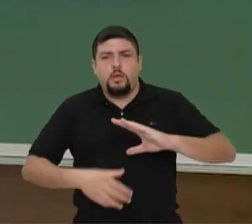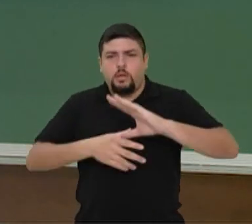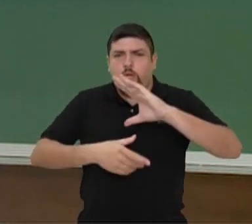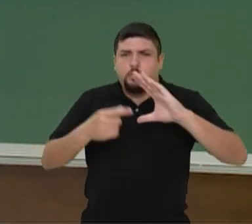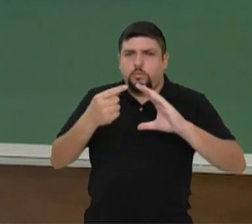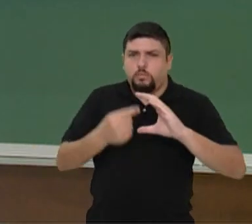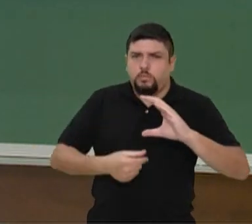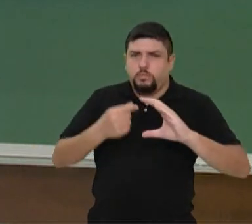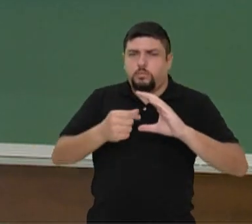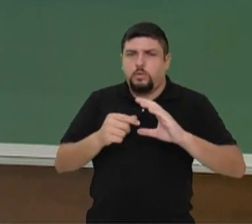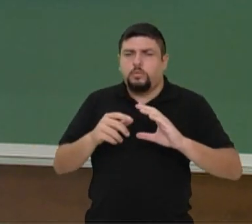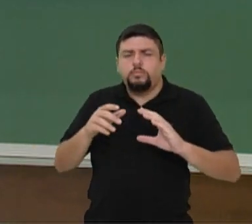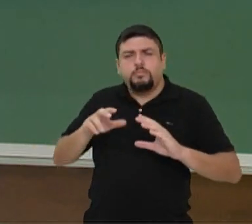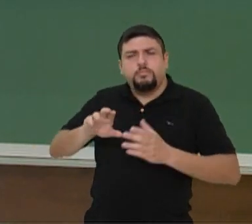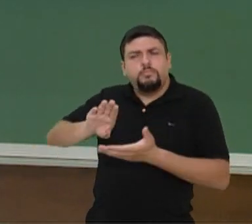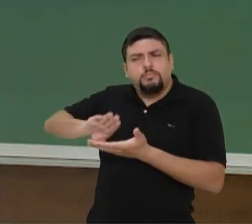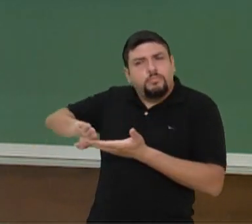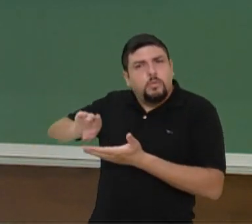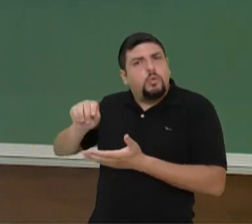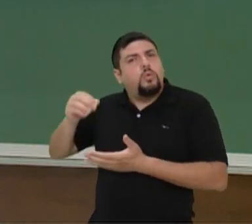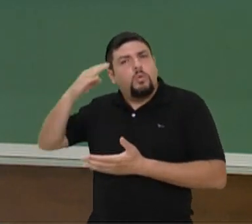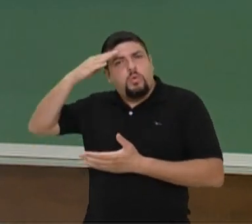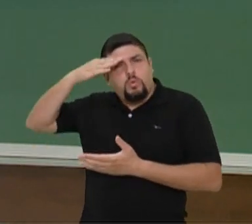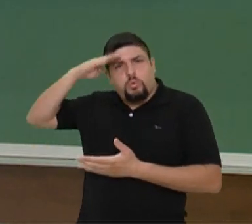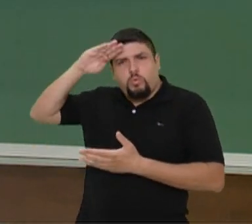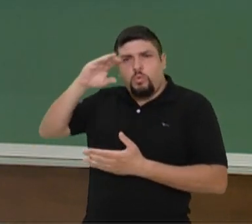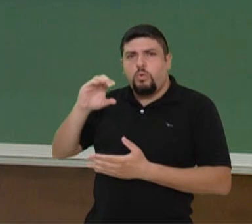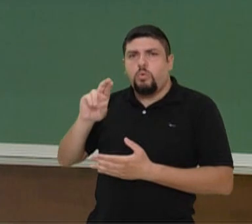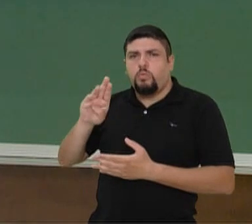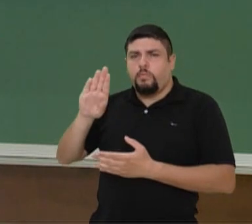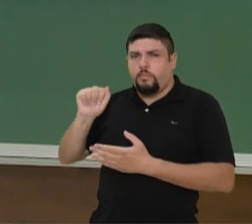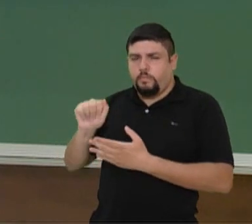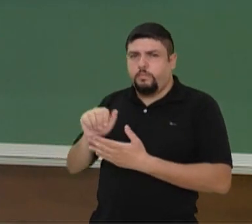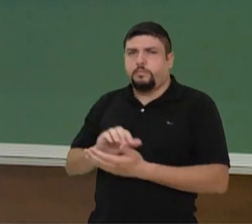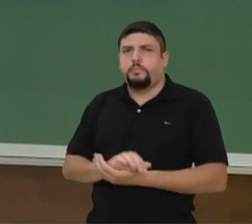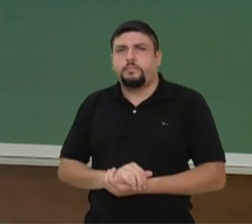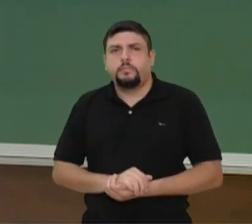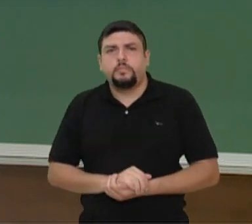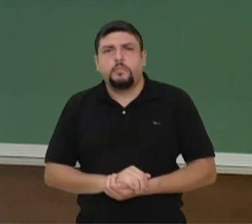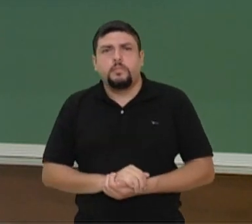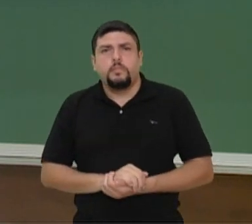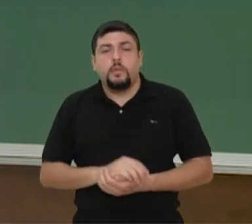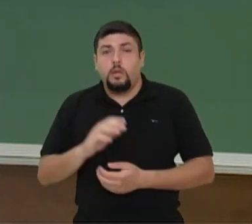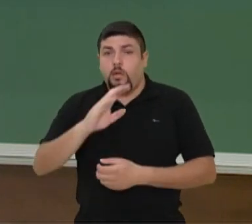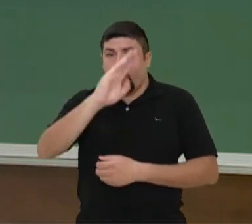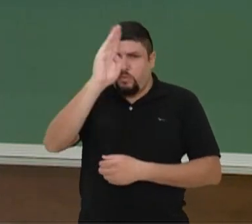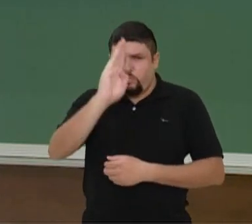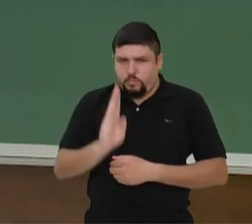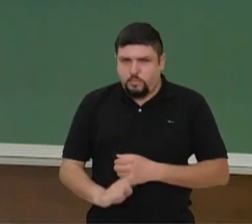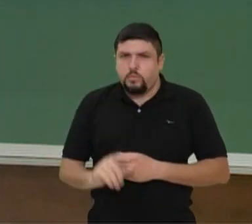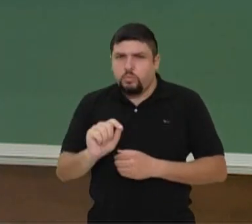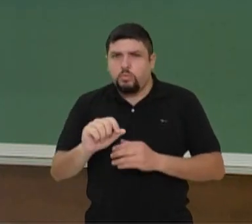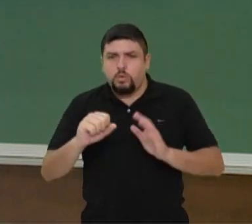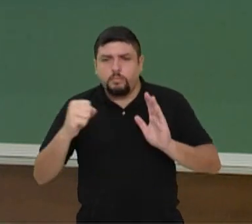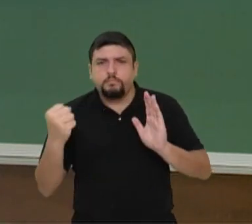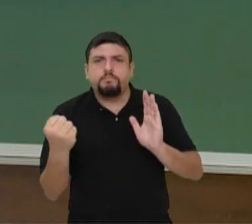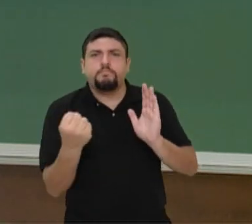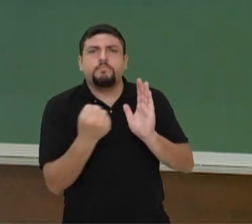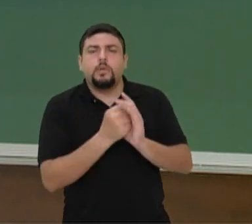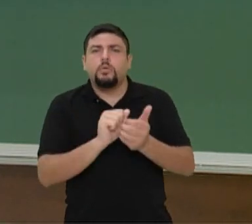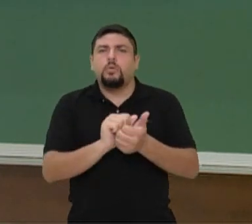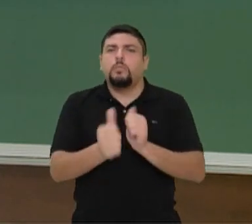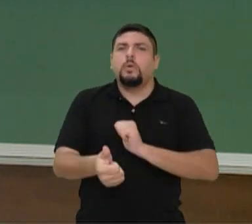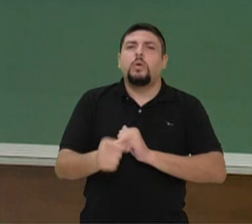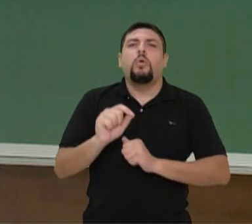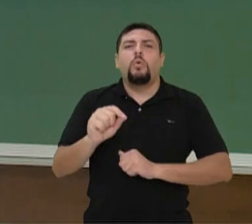uma aula anterior, ok? Muito bem, nesse período o Brasil foi marcado por um momento histórico no seu esporte, que foi a conquista da nossa